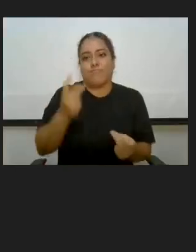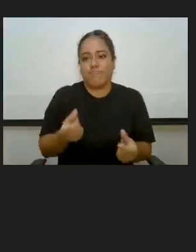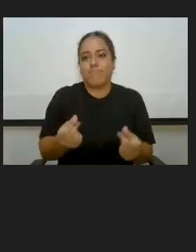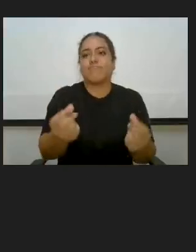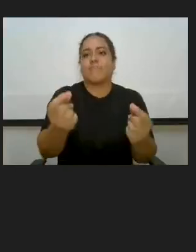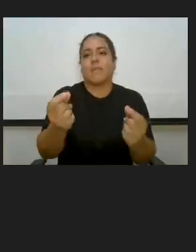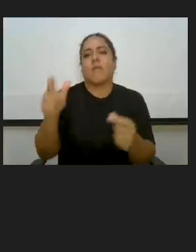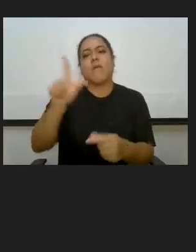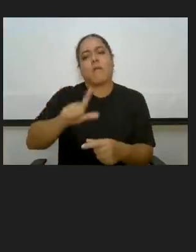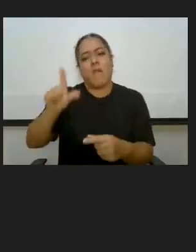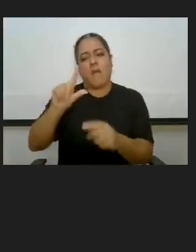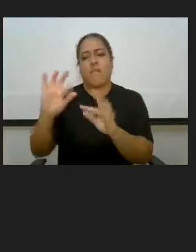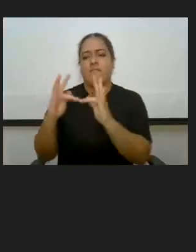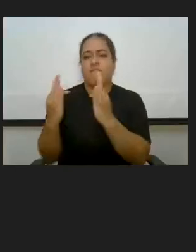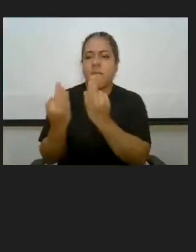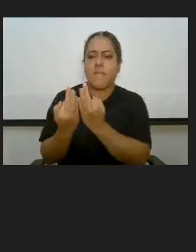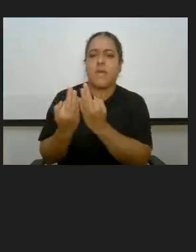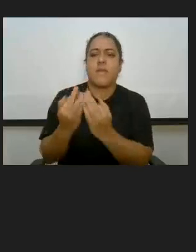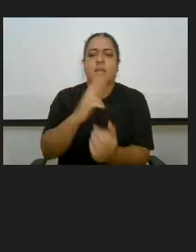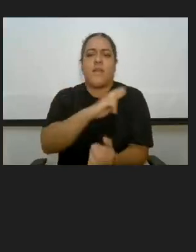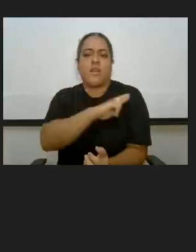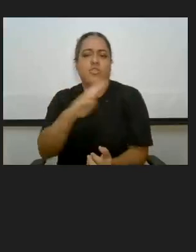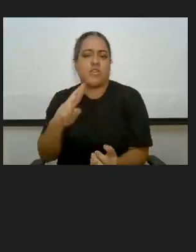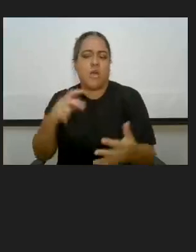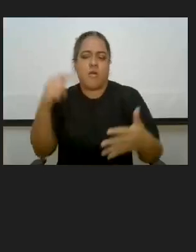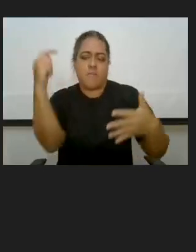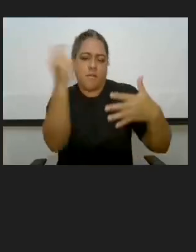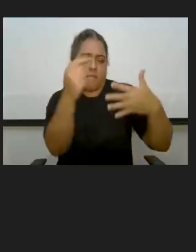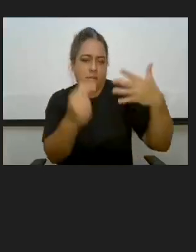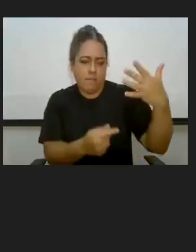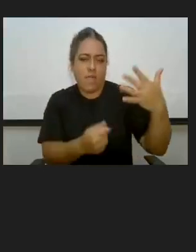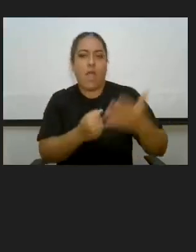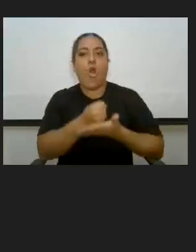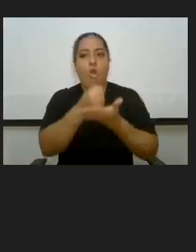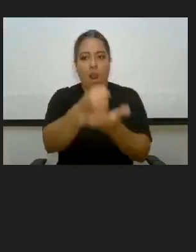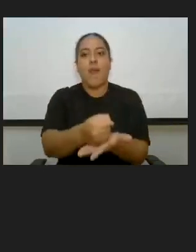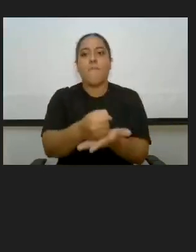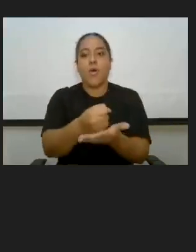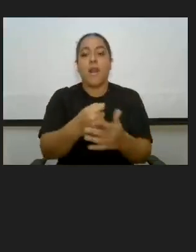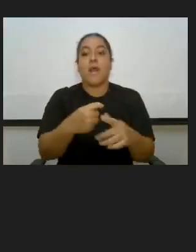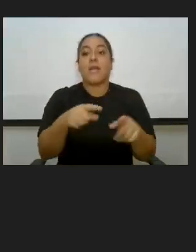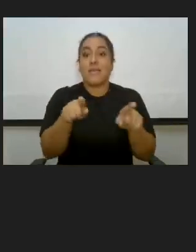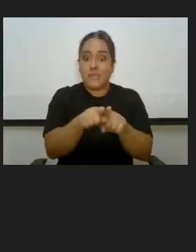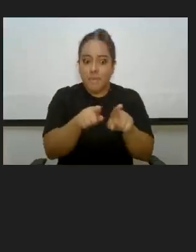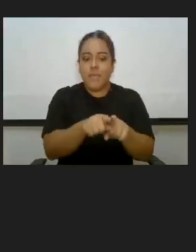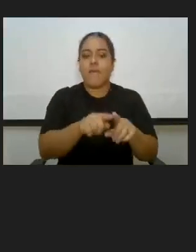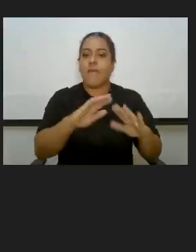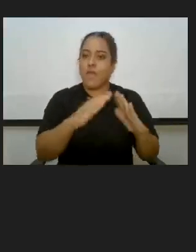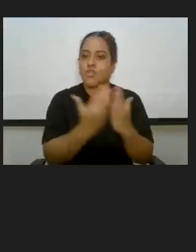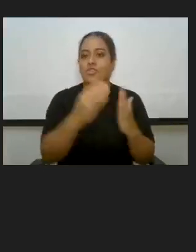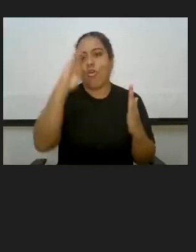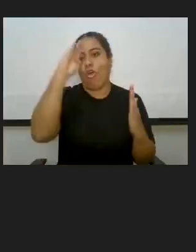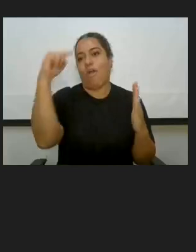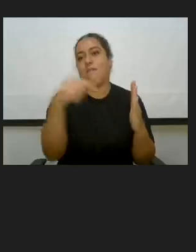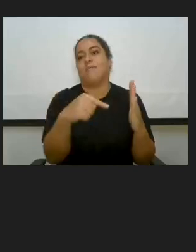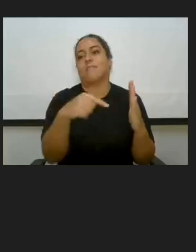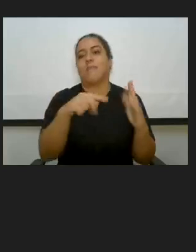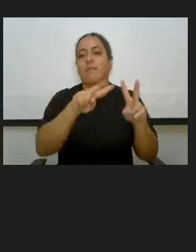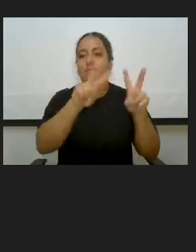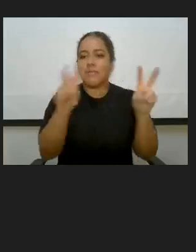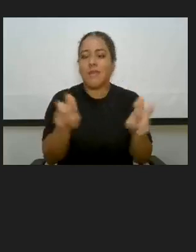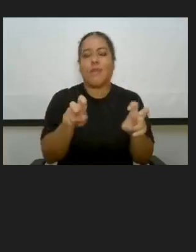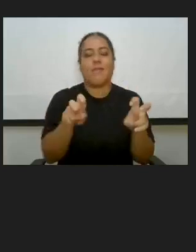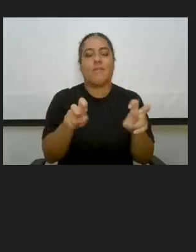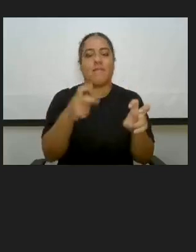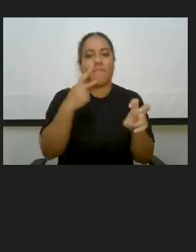outras instituições colaboram com isso, mas a escola não pode deixar de tratar desse tema, não pode deixar